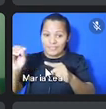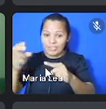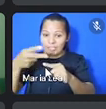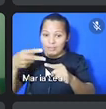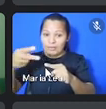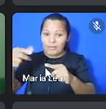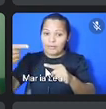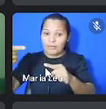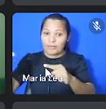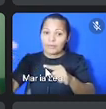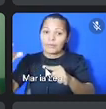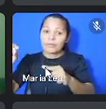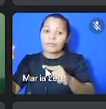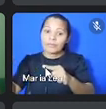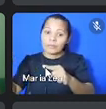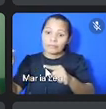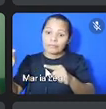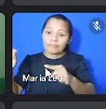menos